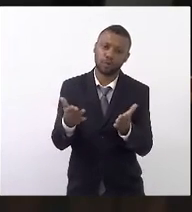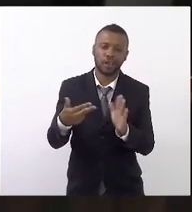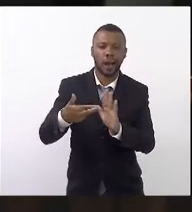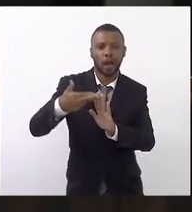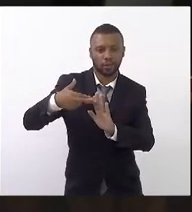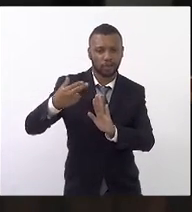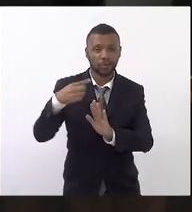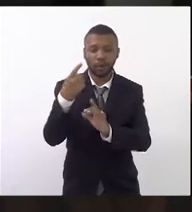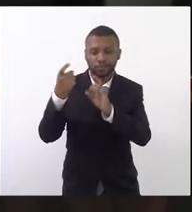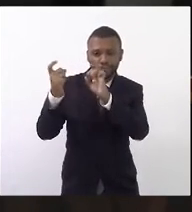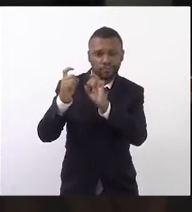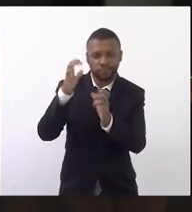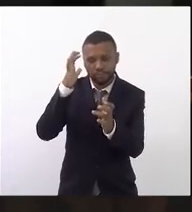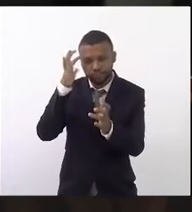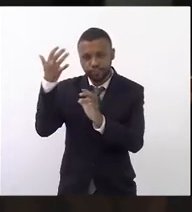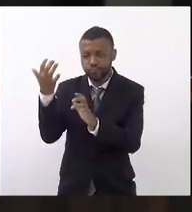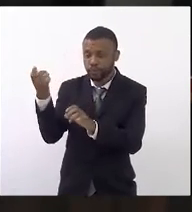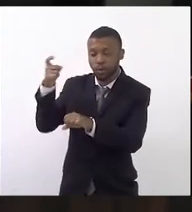no Colégio de Líderes.